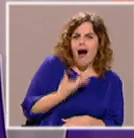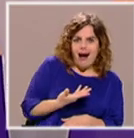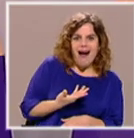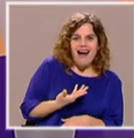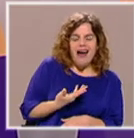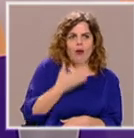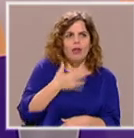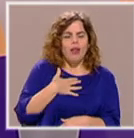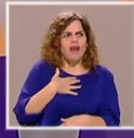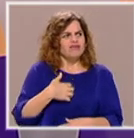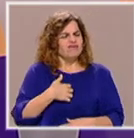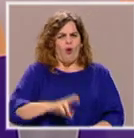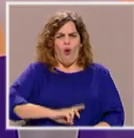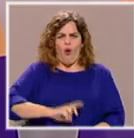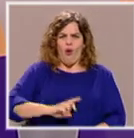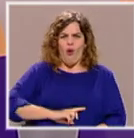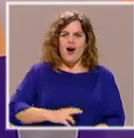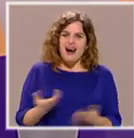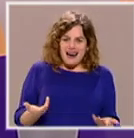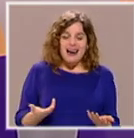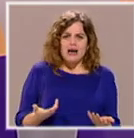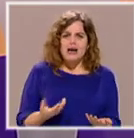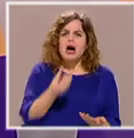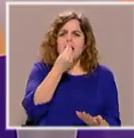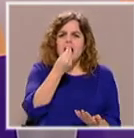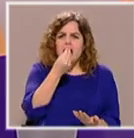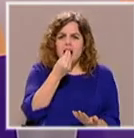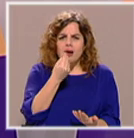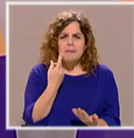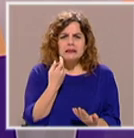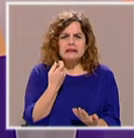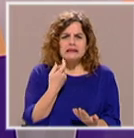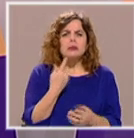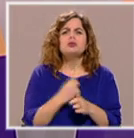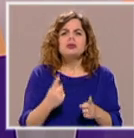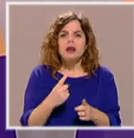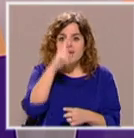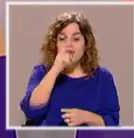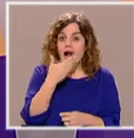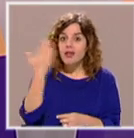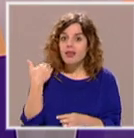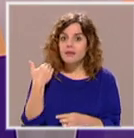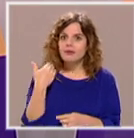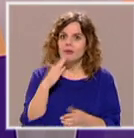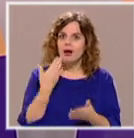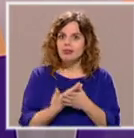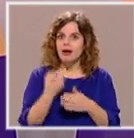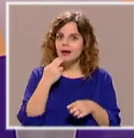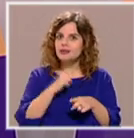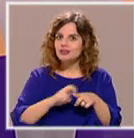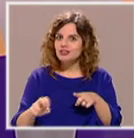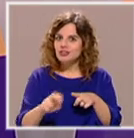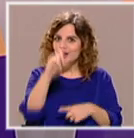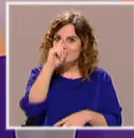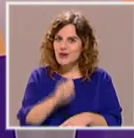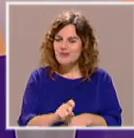sensação de fome. Então o nosso corpo precisa de alimentos para quê? Recordas da aula passada? Para obter energia, certo? E o que é que o